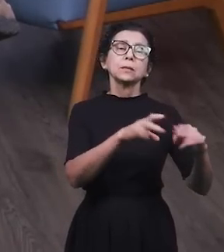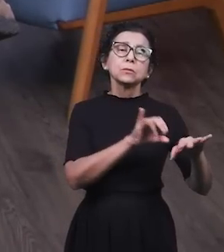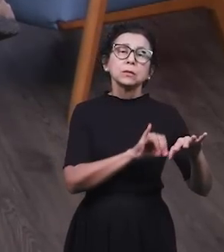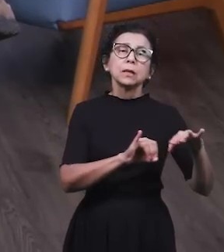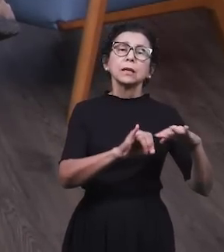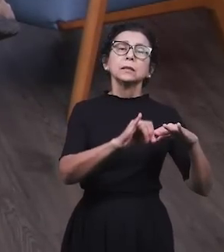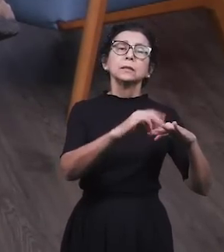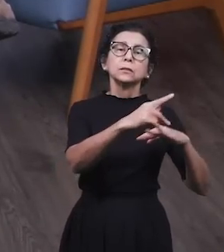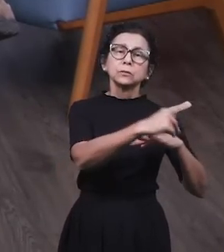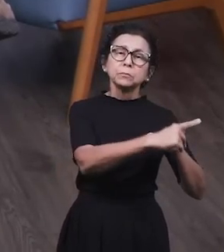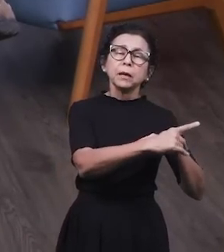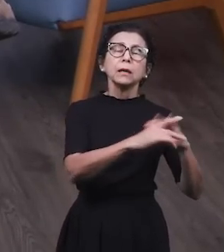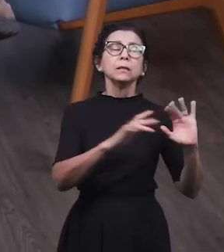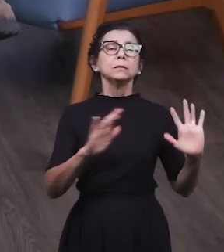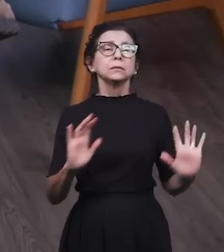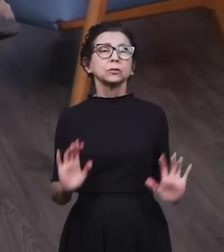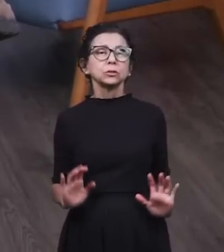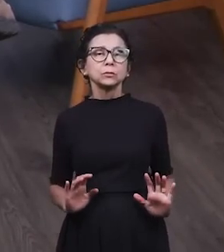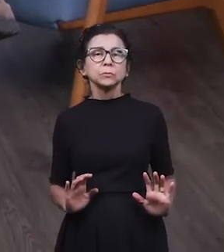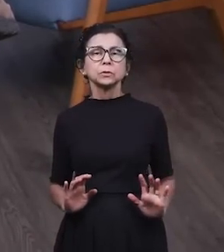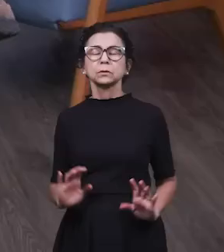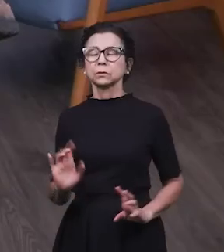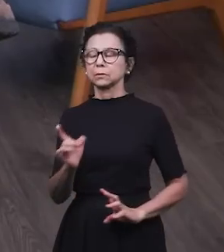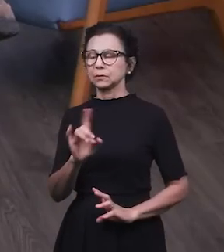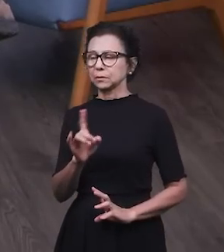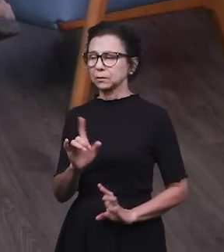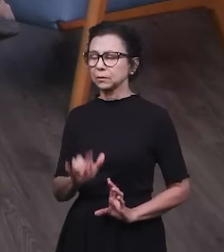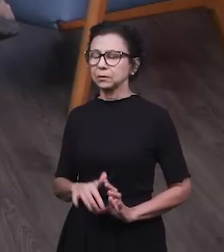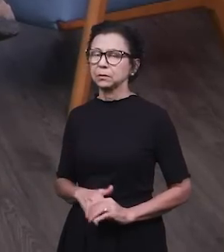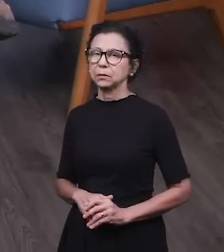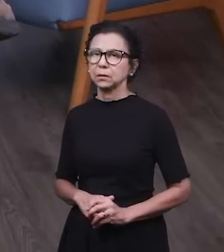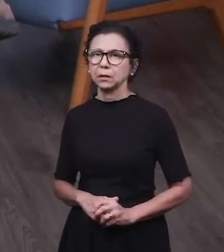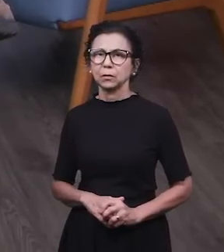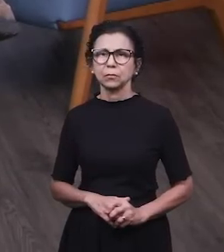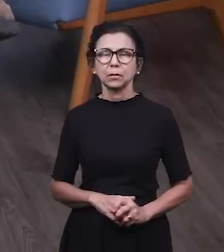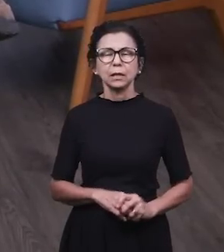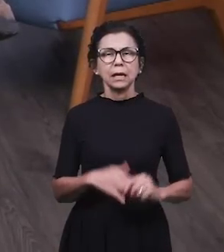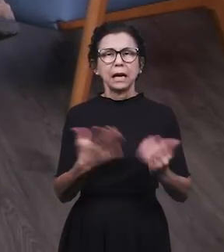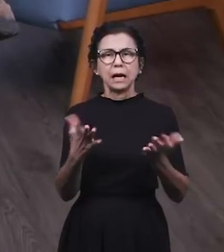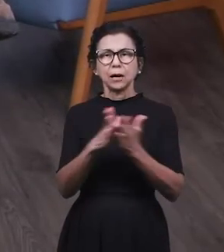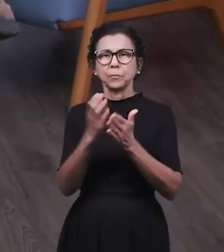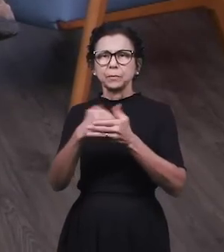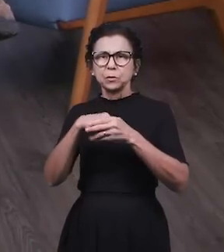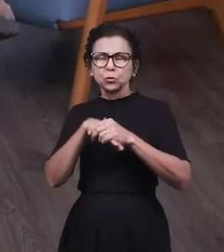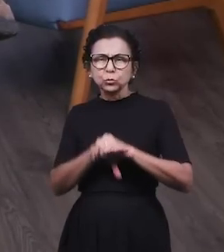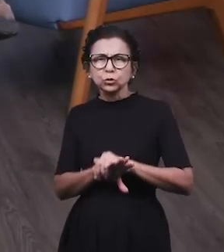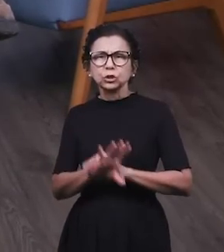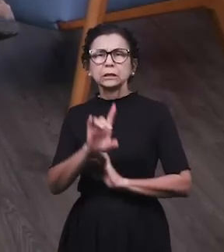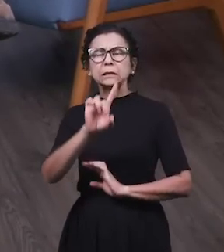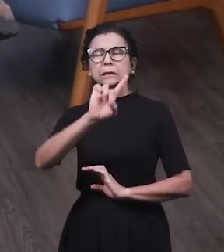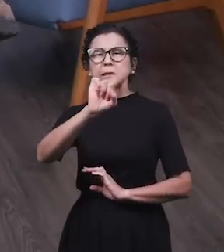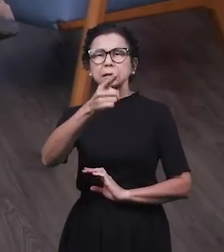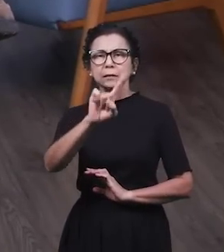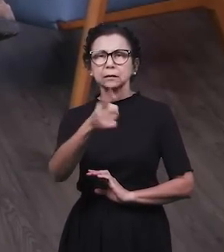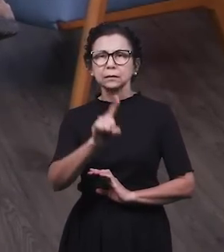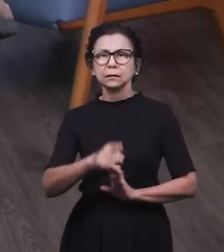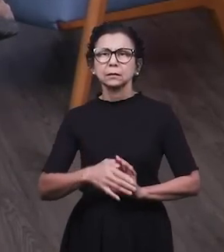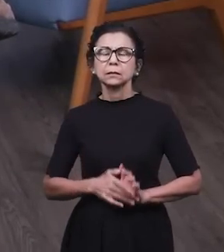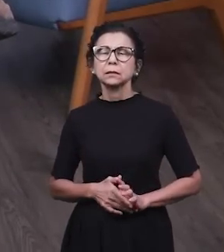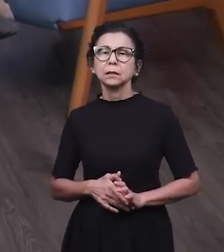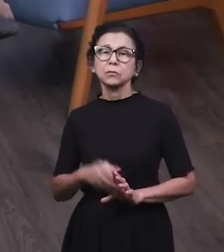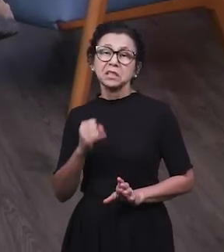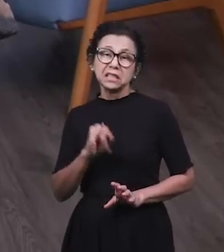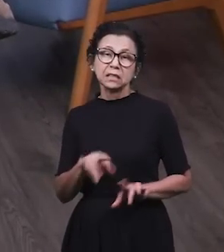expressão literal, a palavra de Deus não está presa, mas ele mostrou que não estava a partir do momento em que ele entrega a revelação e envia